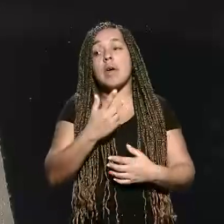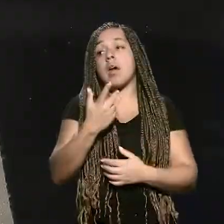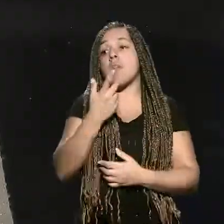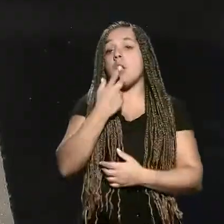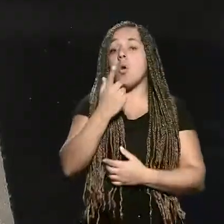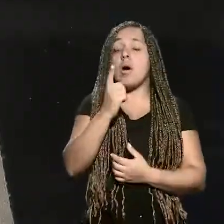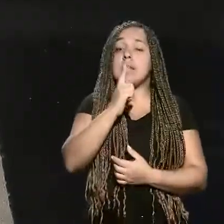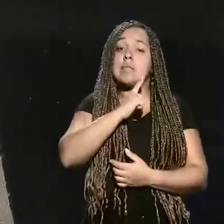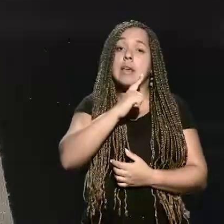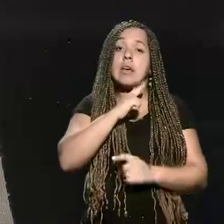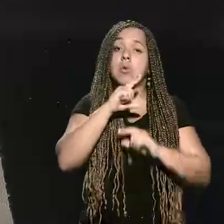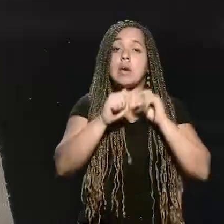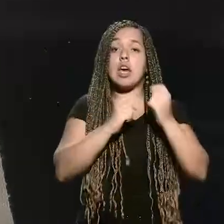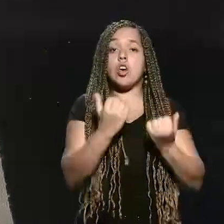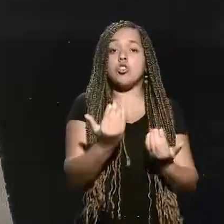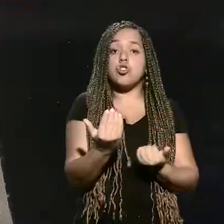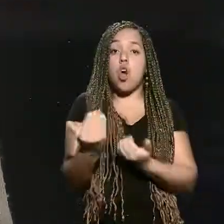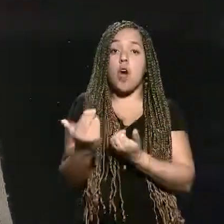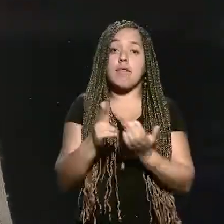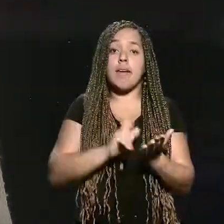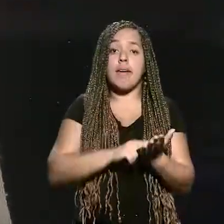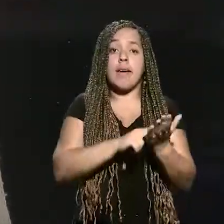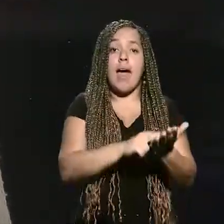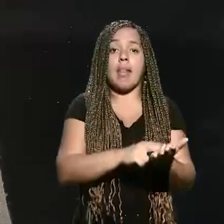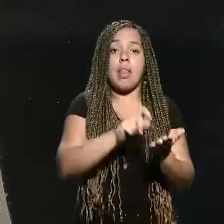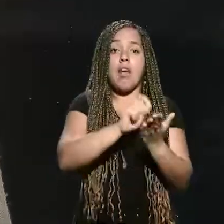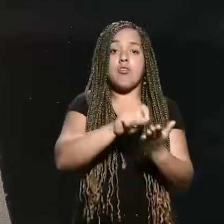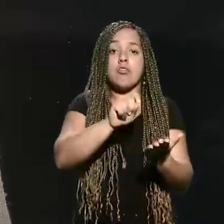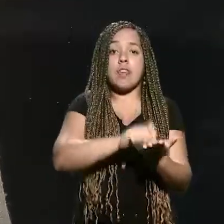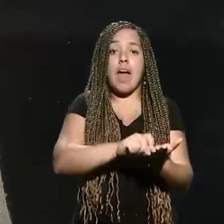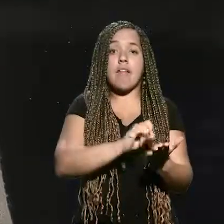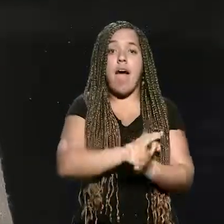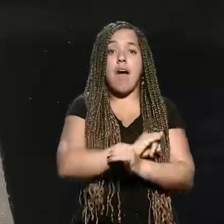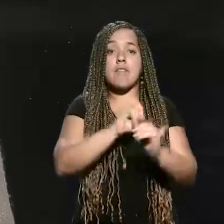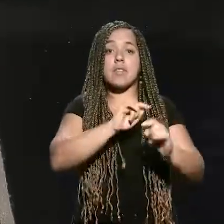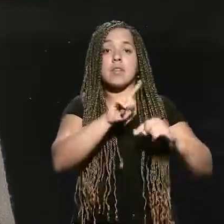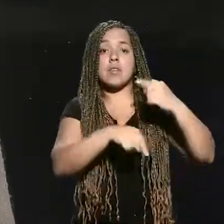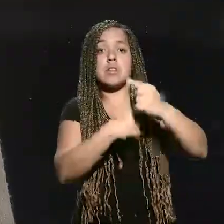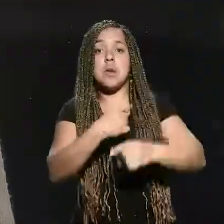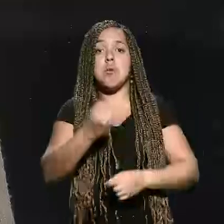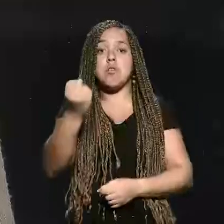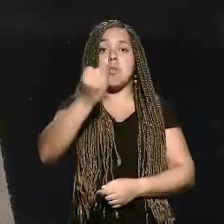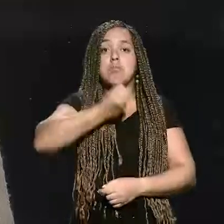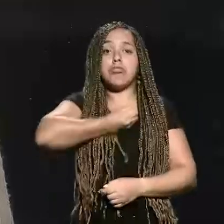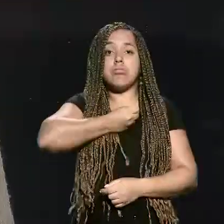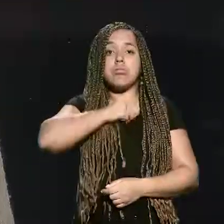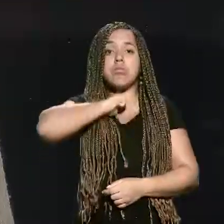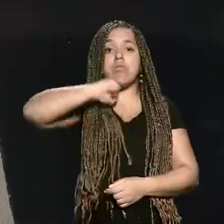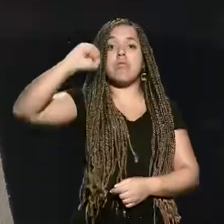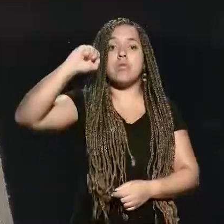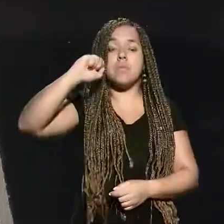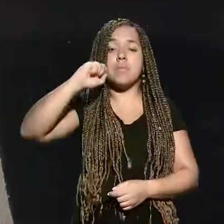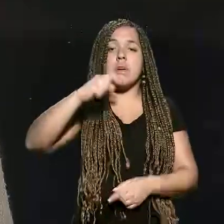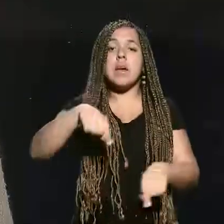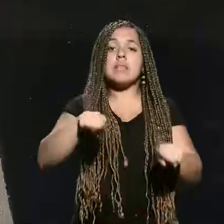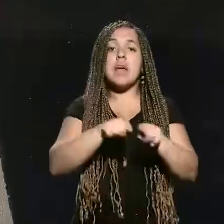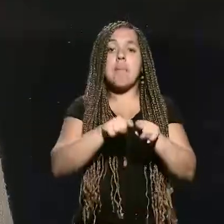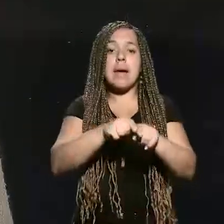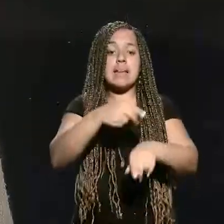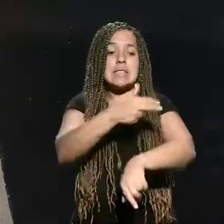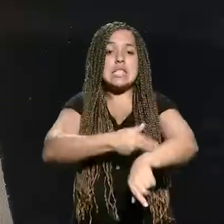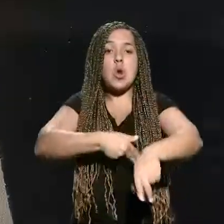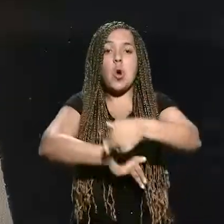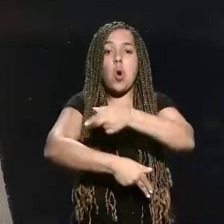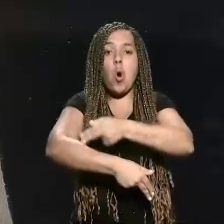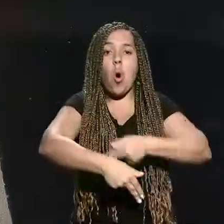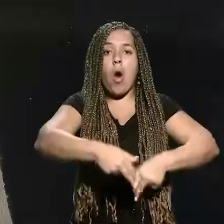juventude que se corta, que manda carta de suicídio. E que quando eu sento para conversar, eles pensam,